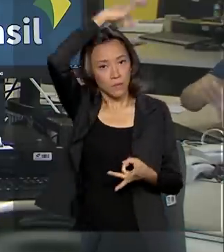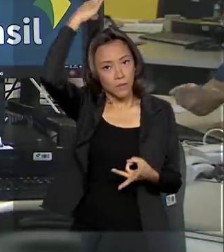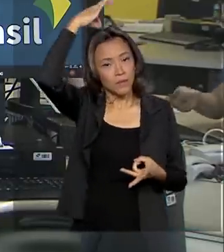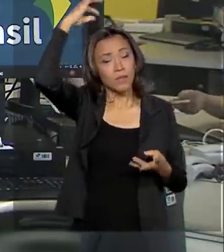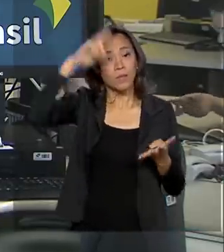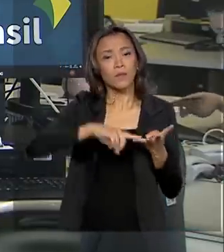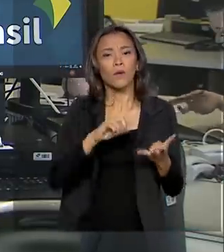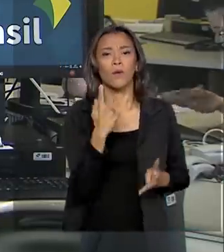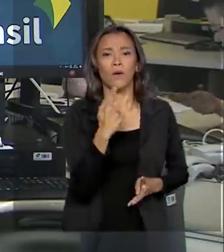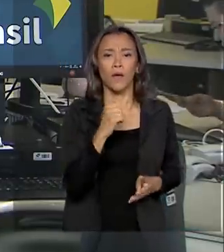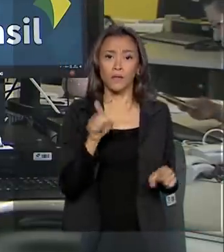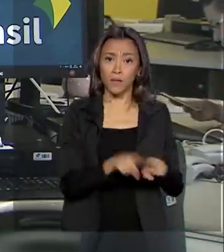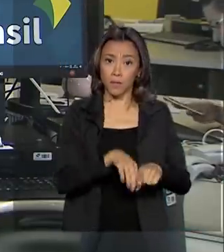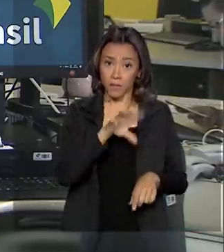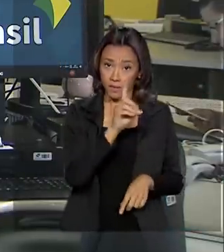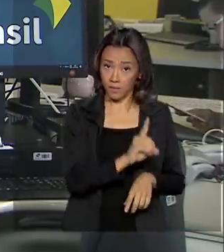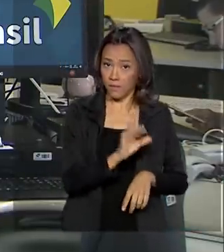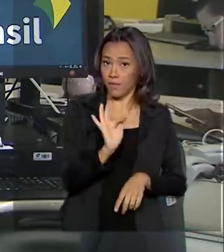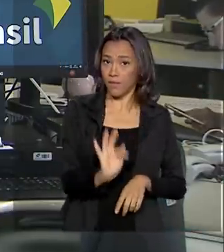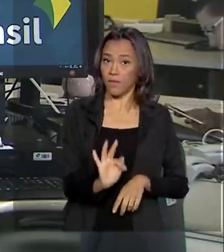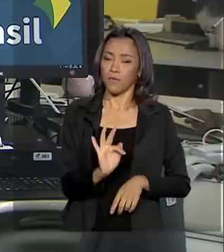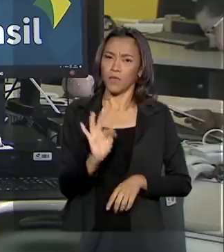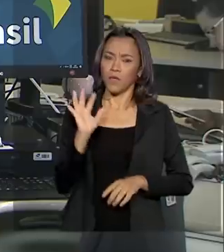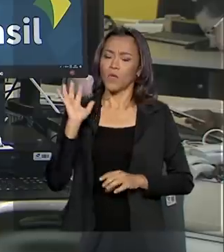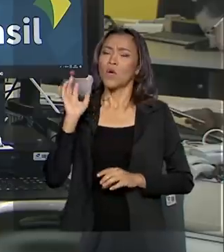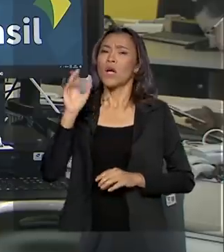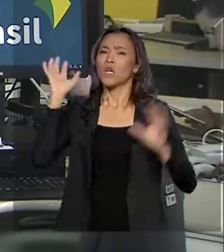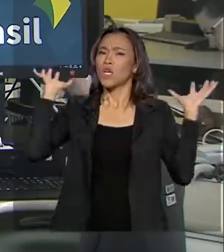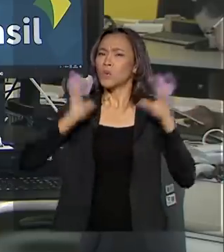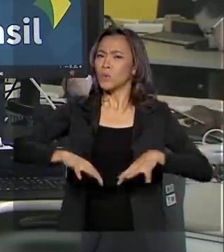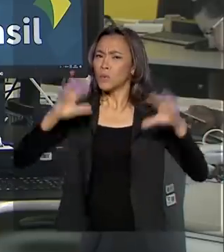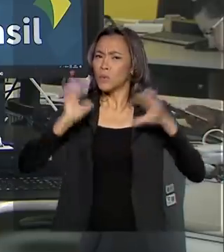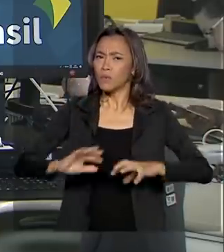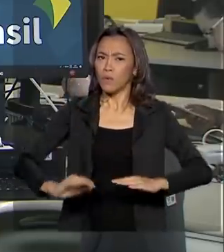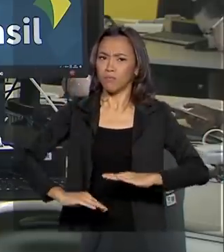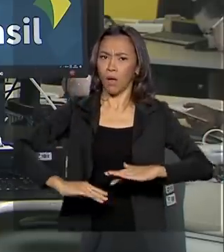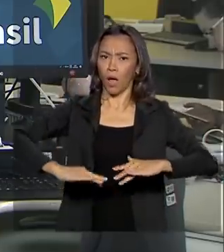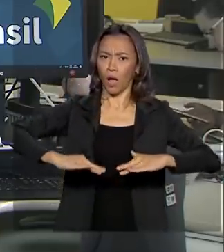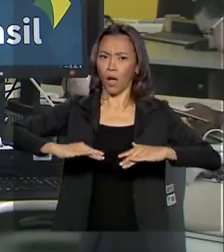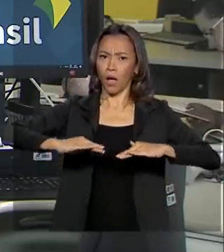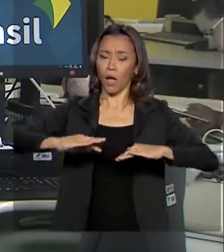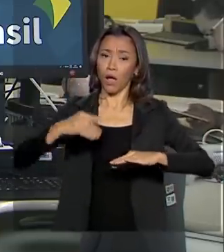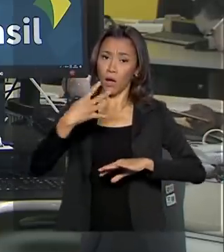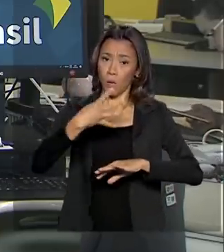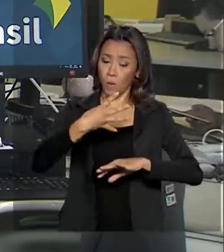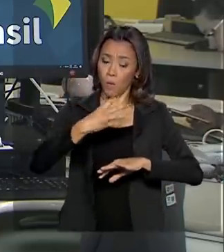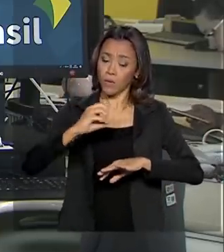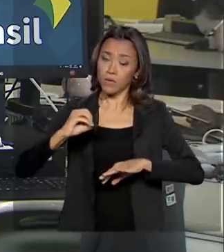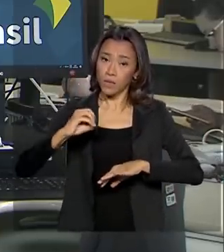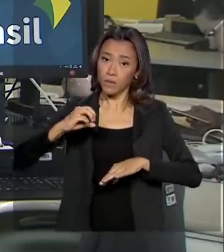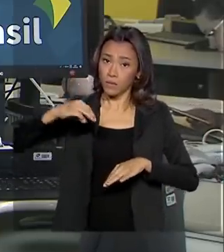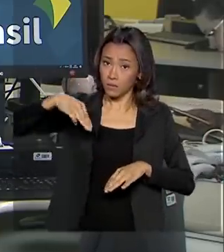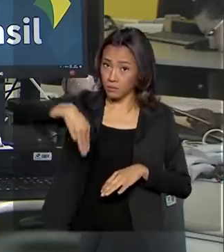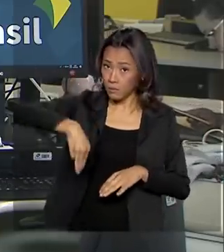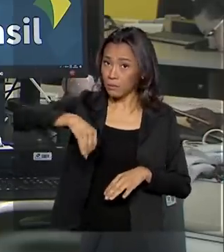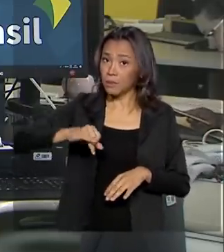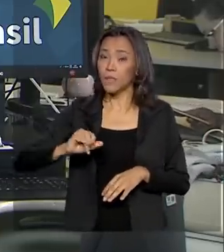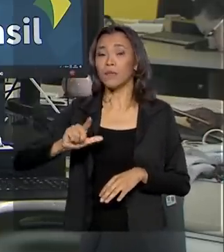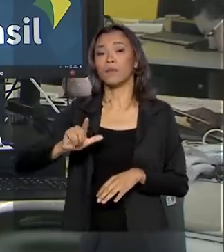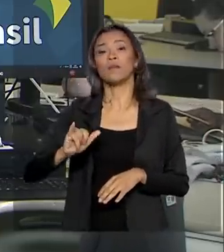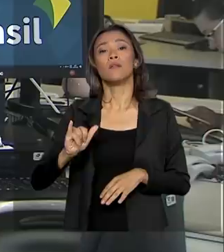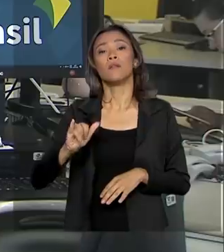e distrito federal o total acumulado de chuva pode chegar a até 400 milímetros existe a possibilidade